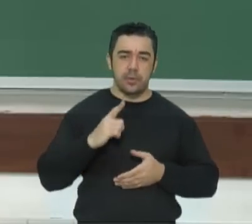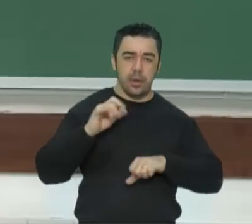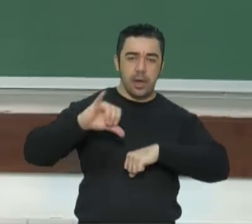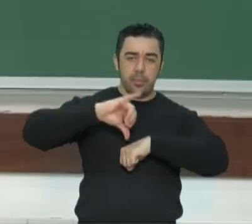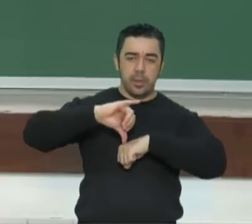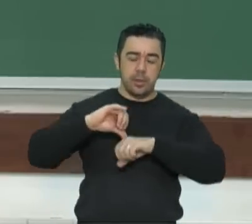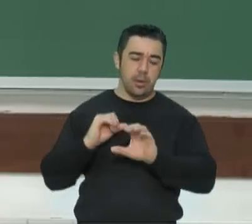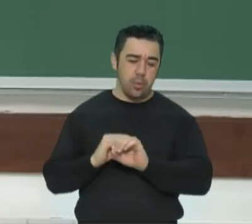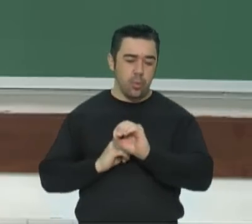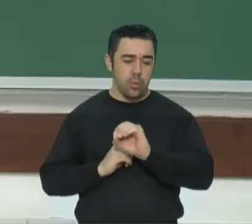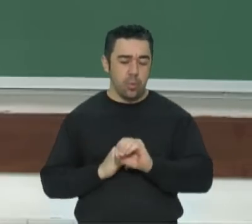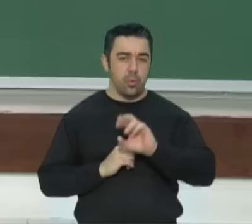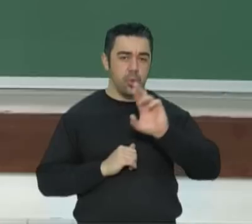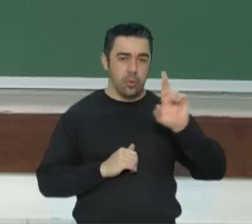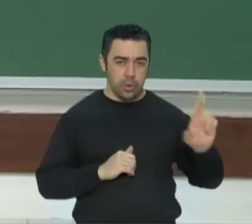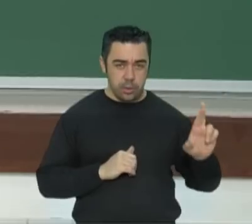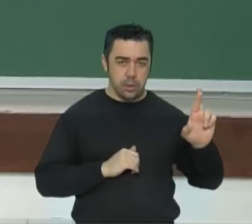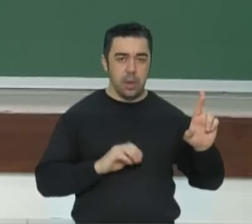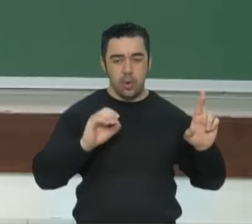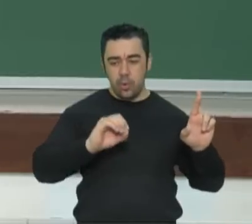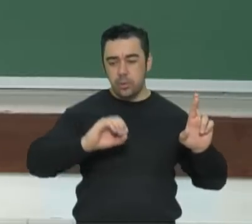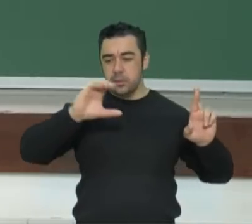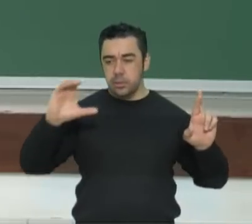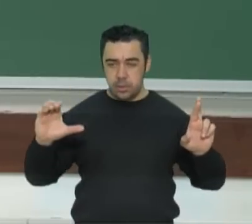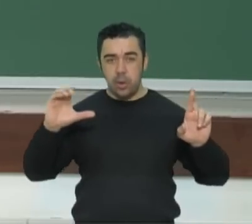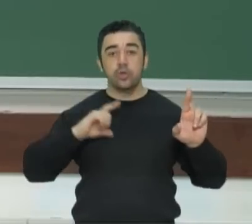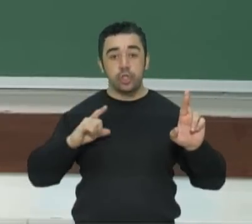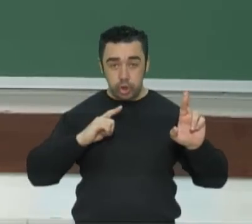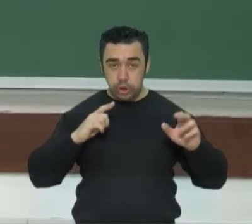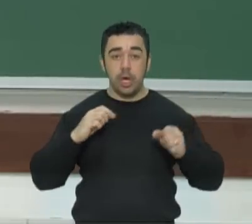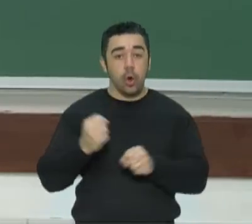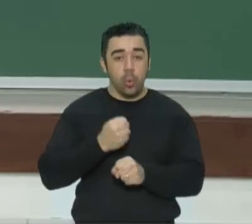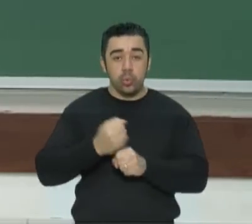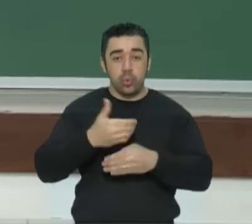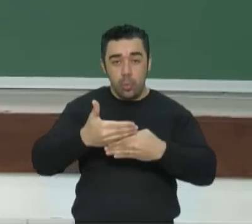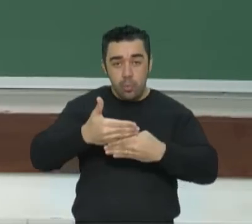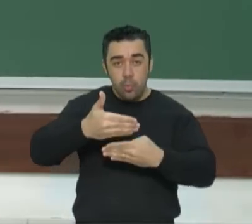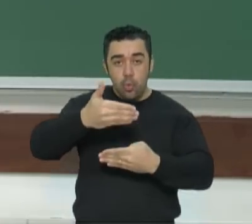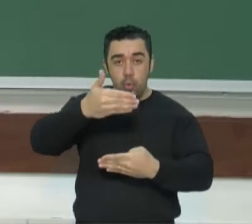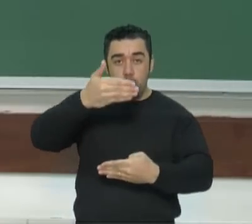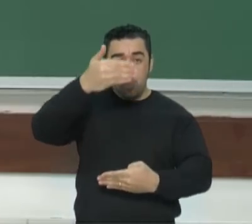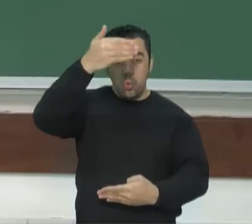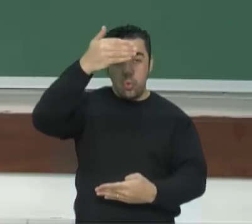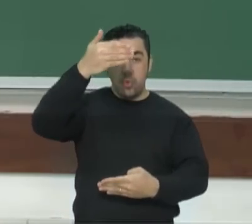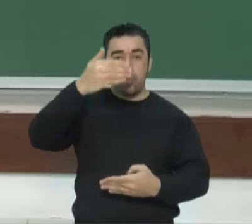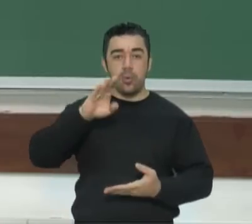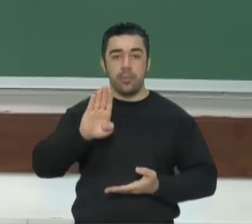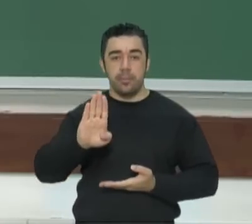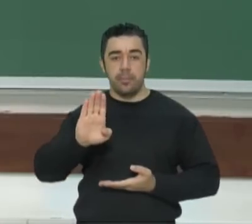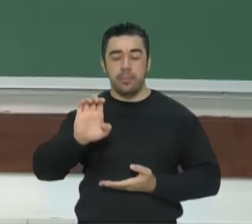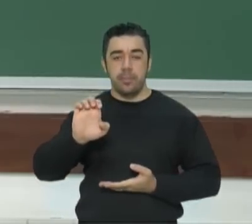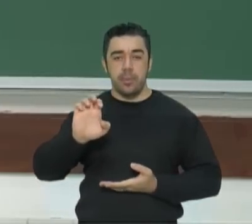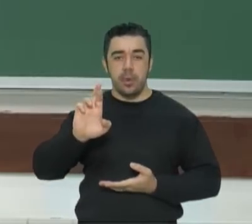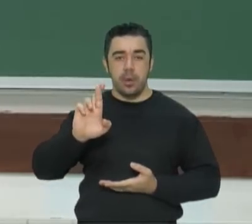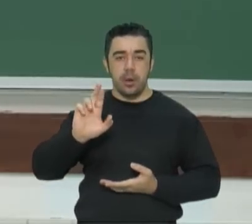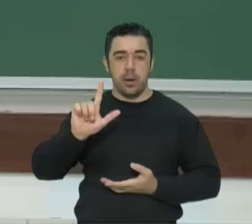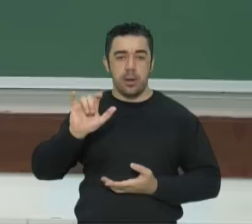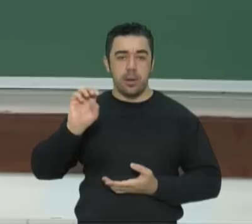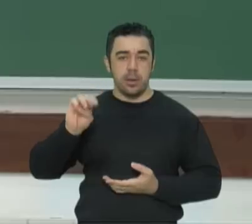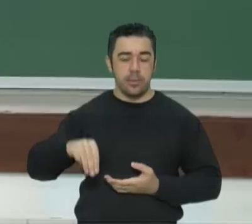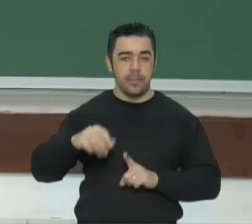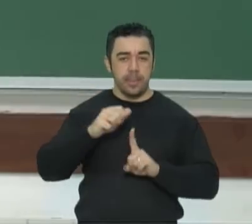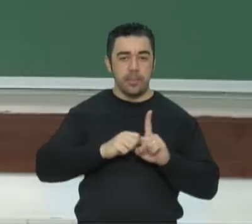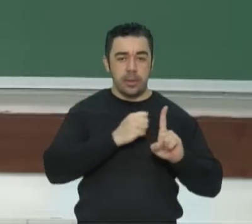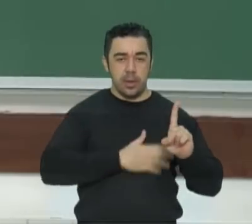Berlim Ocidental, inclusive divididas por um muro, o conhecido Muro de Berlim, que começou a ser construído em agosto